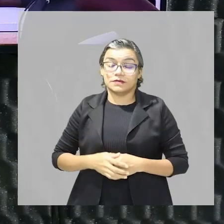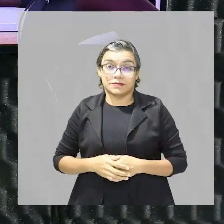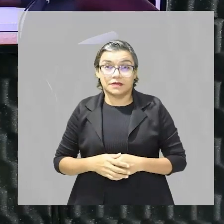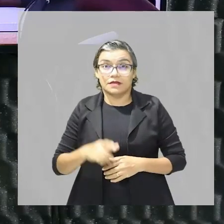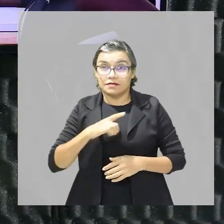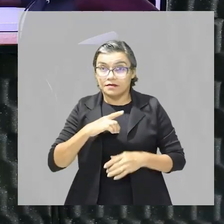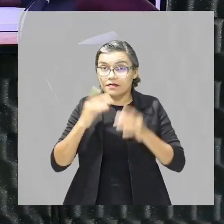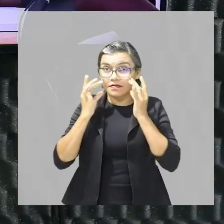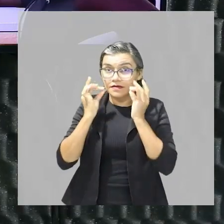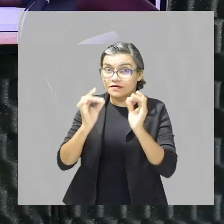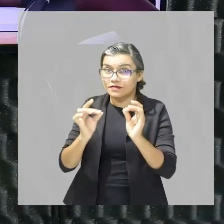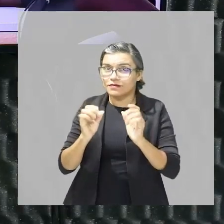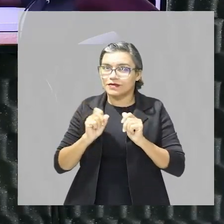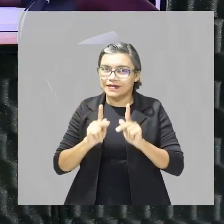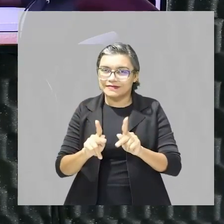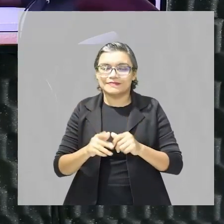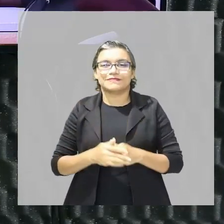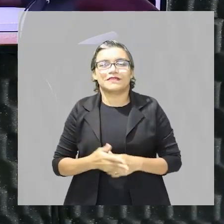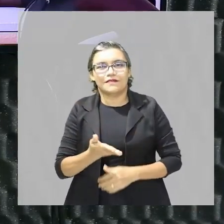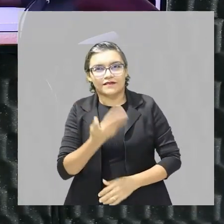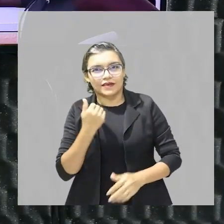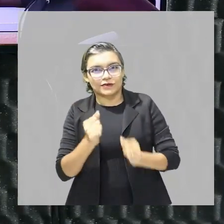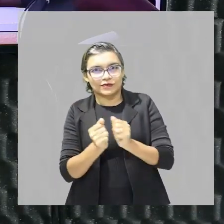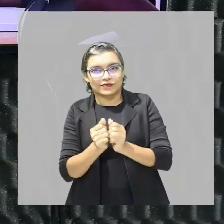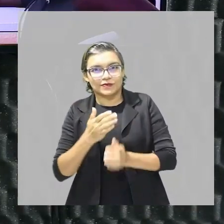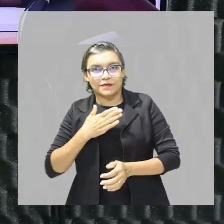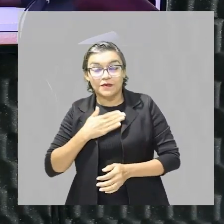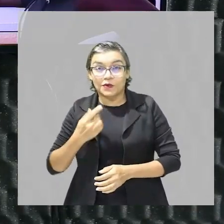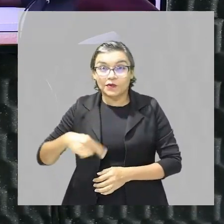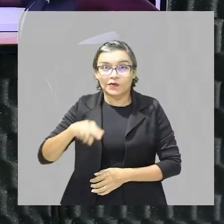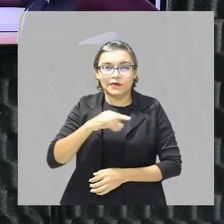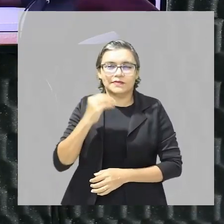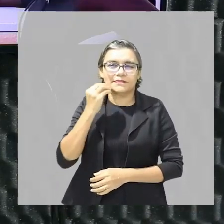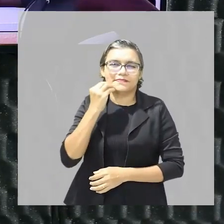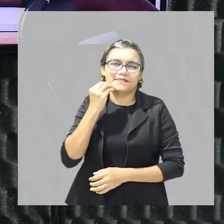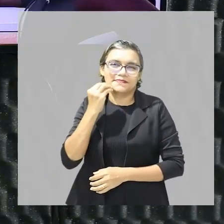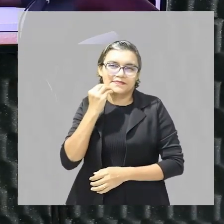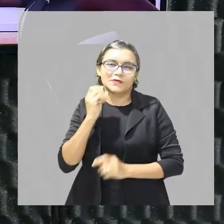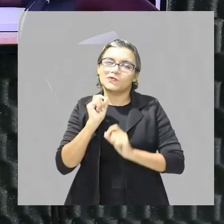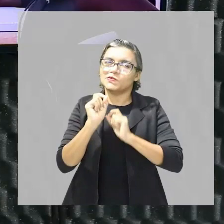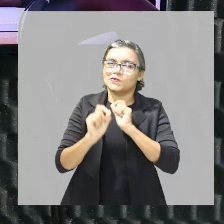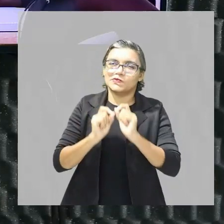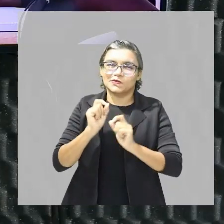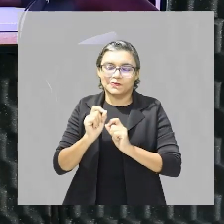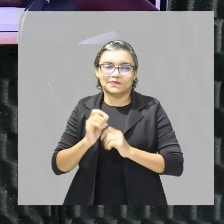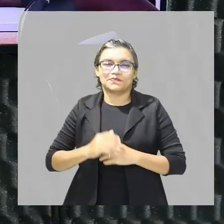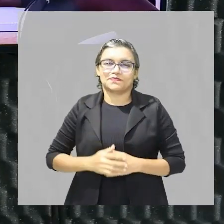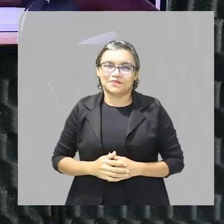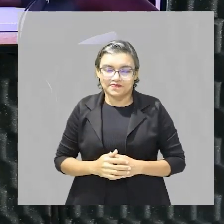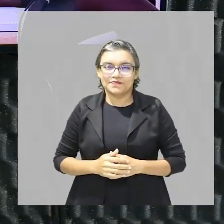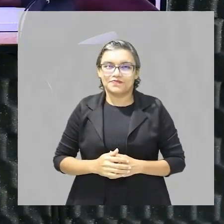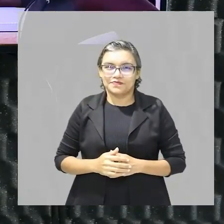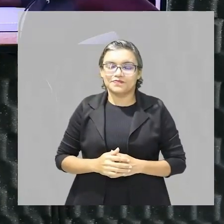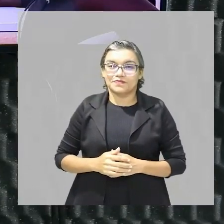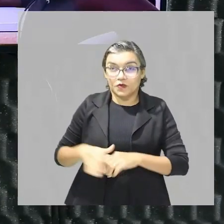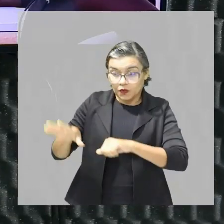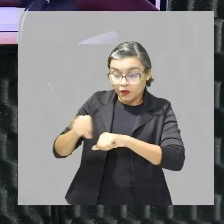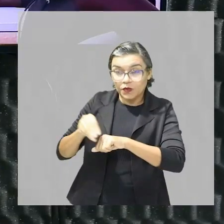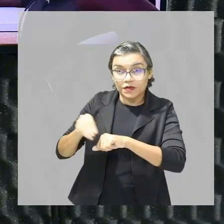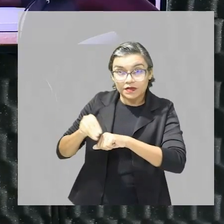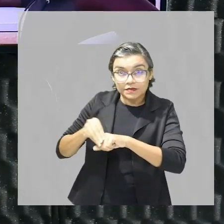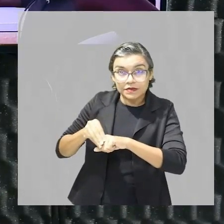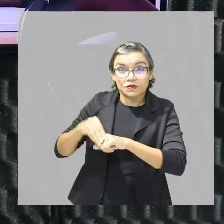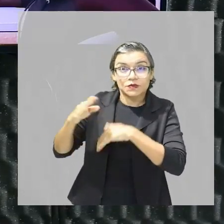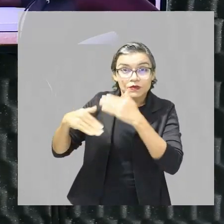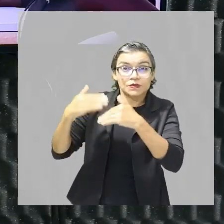para a gente tá bom então vem comigo aqui que a gente vai tentar produzir alguns conhecimentos claro que